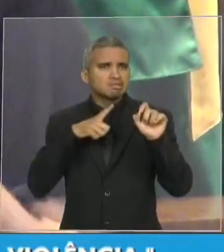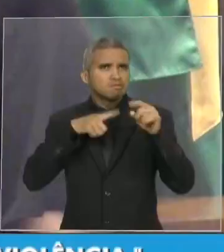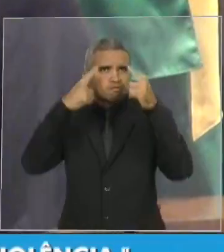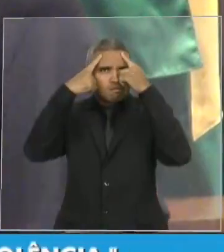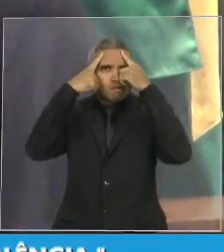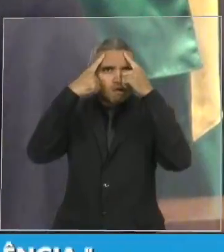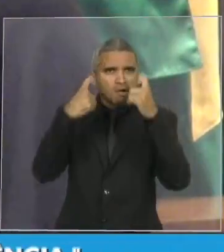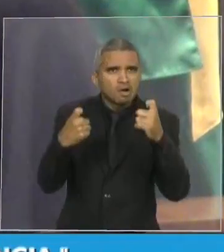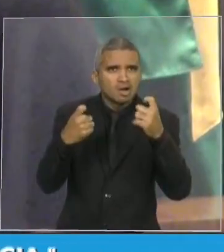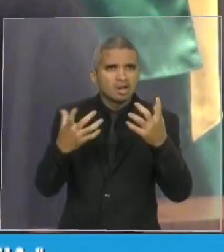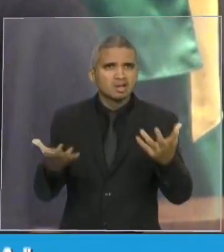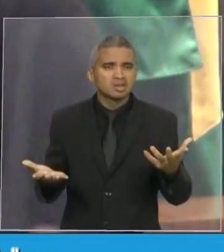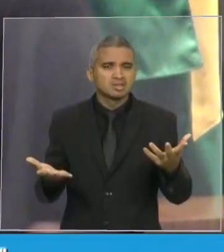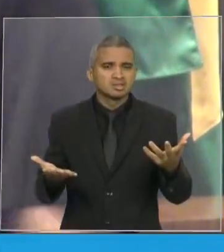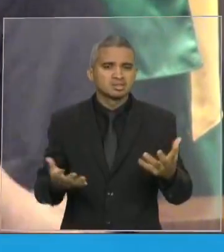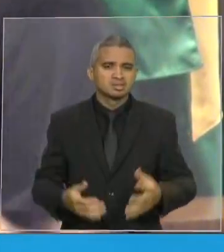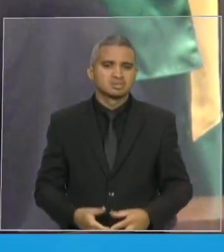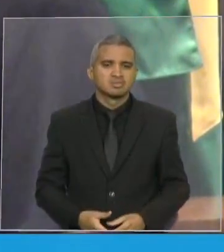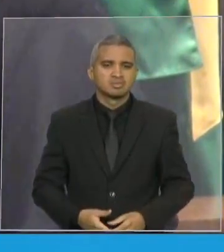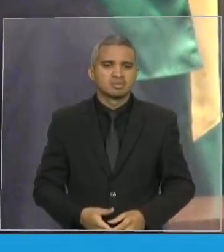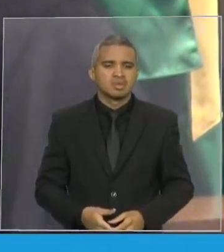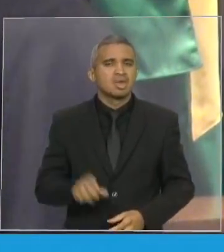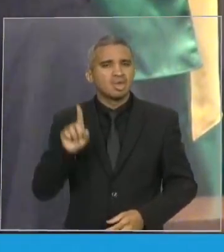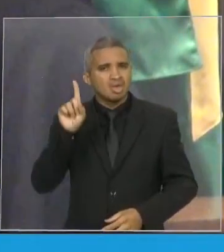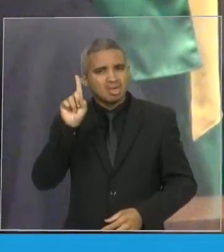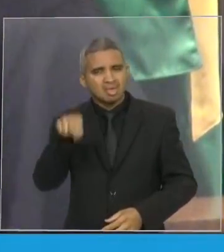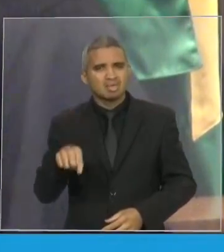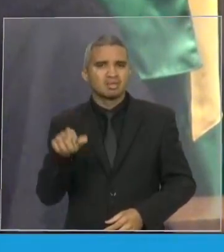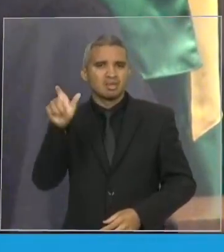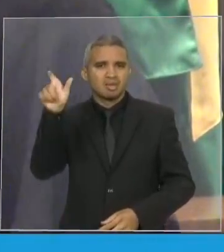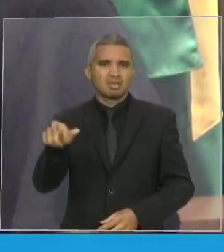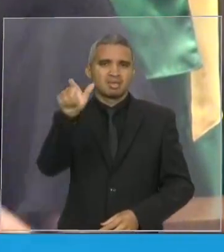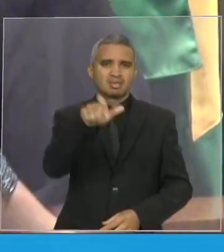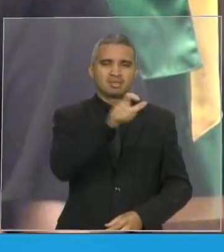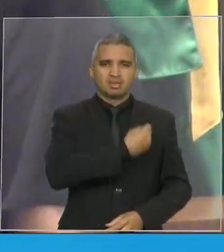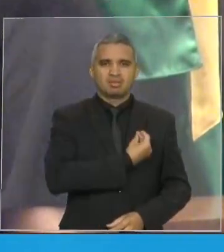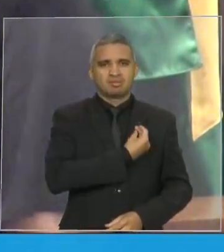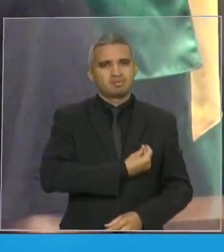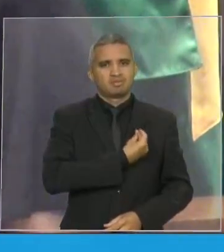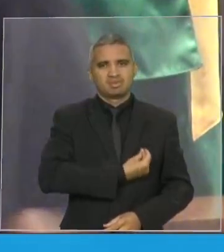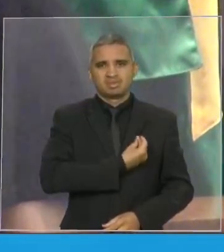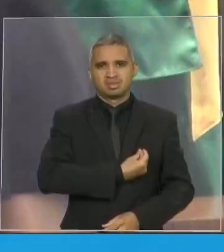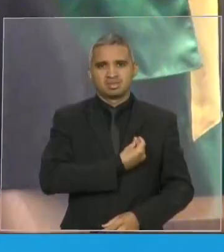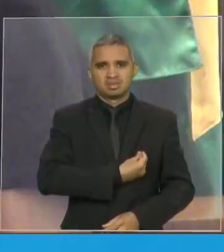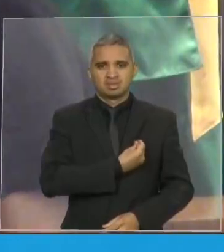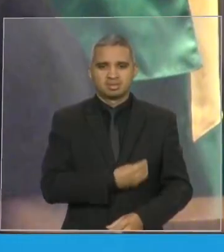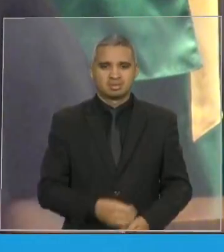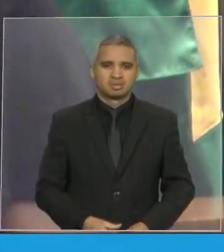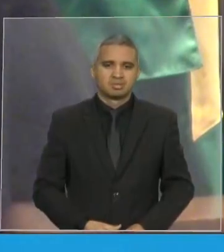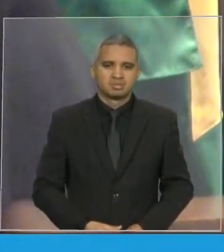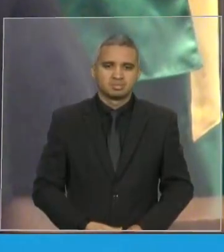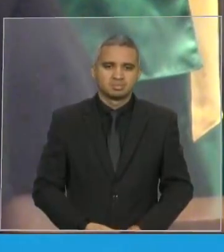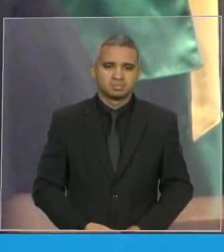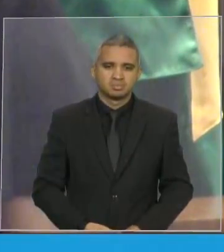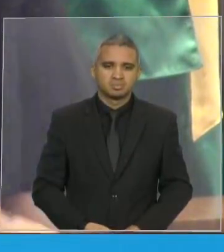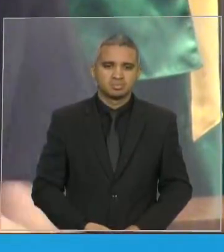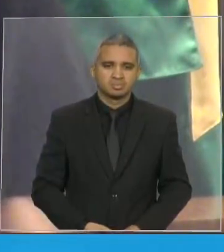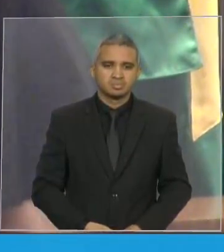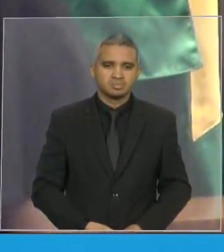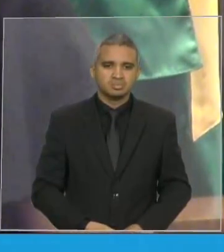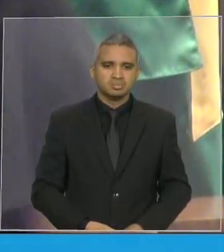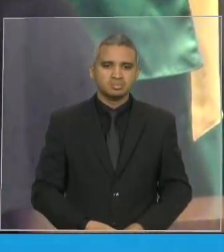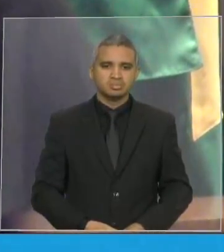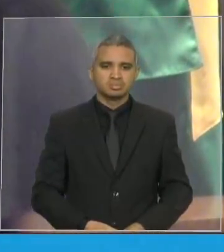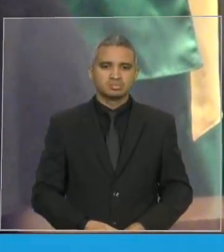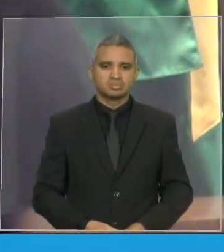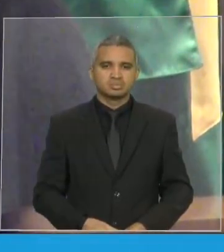que fazem parte da vida de qualquer pessoa. Quem nunca viu a violência contra a